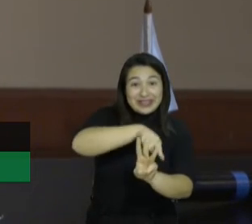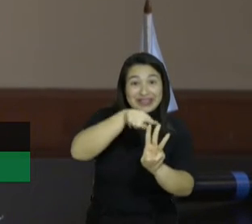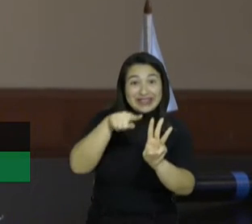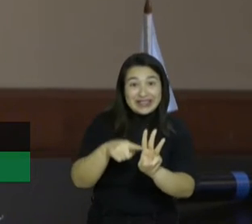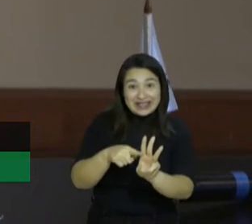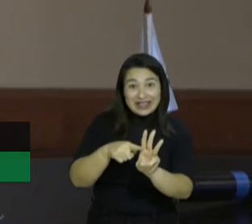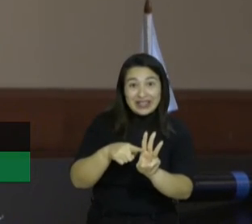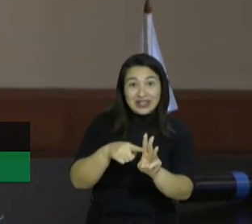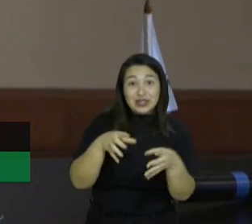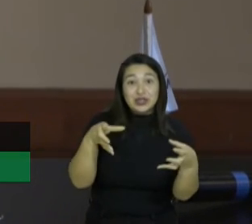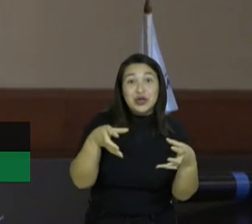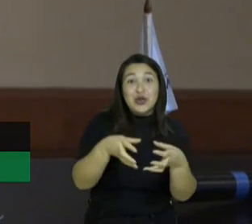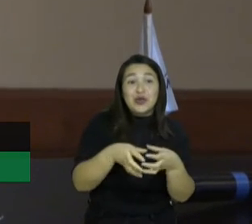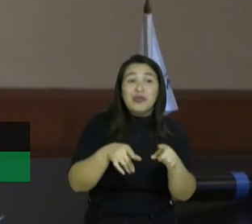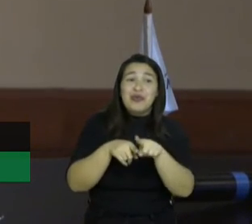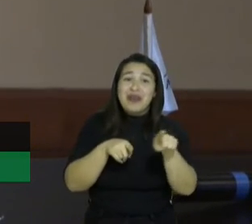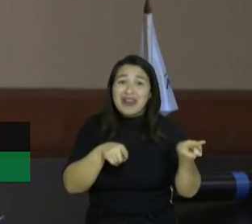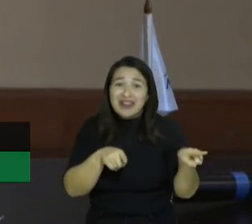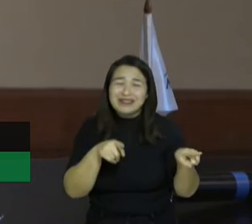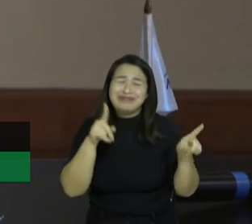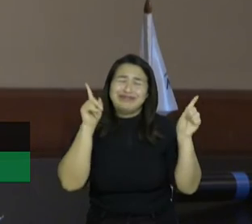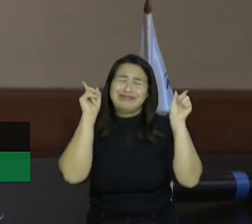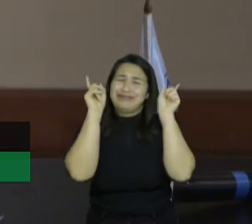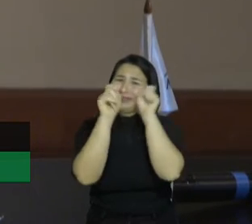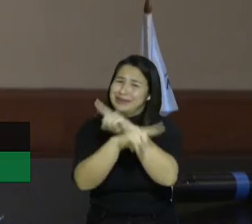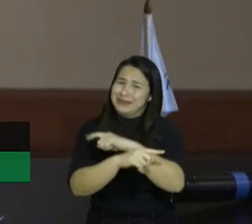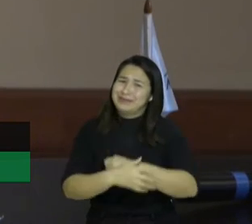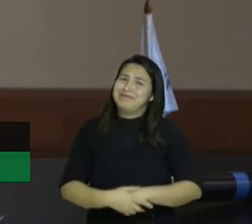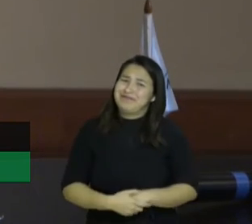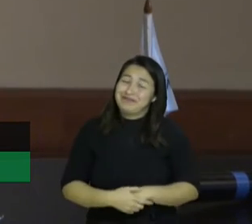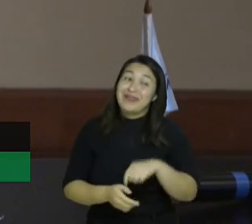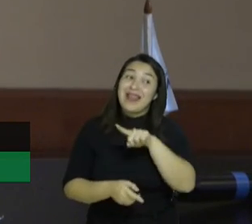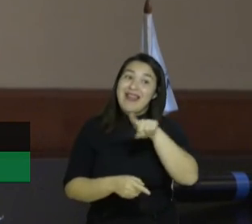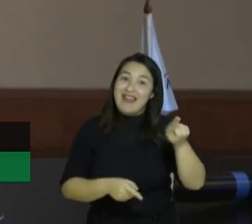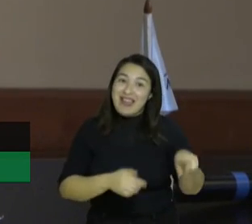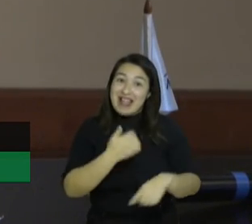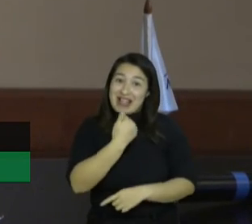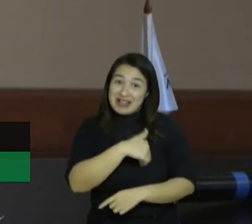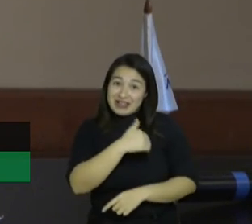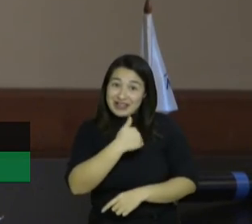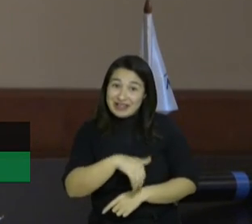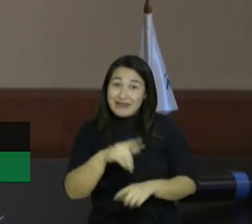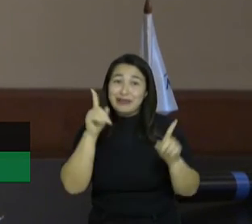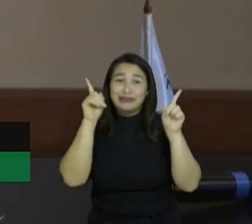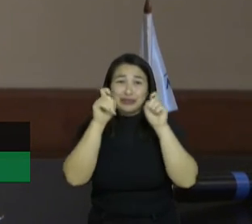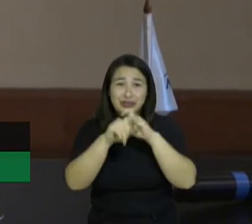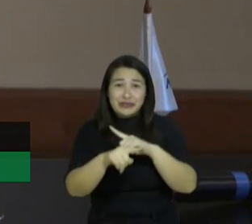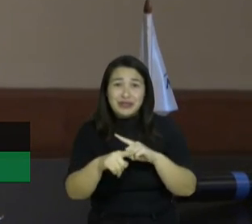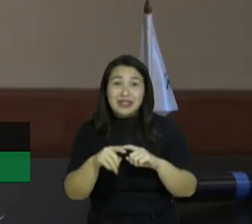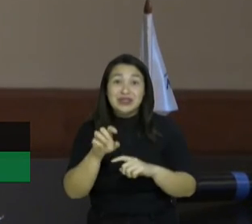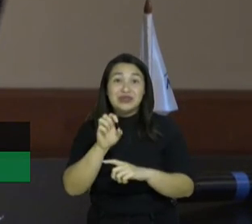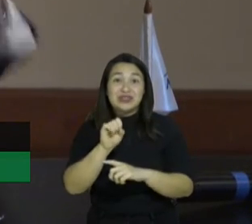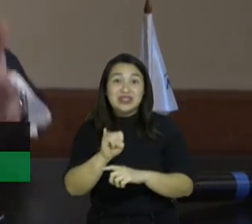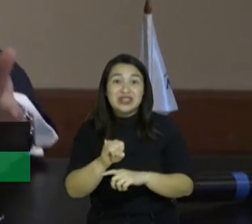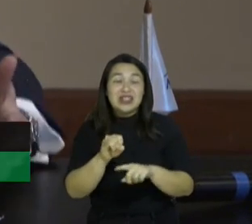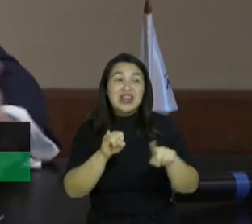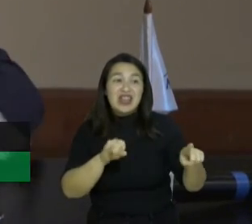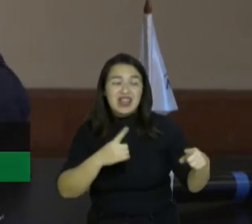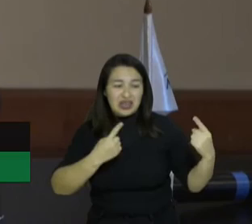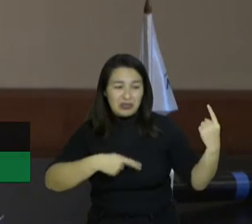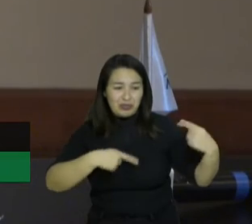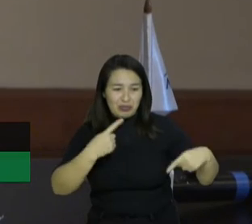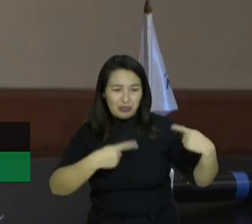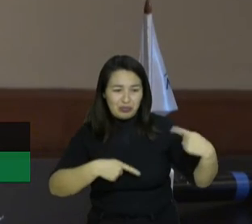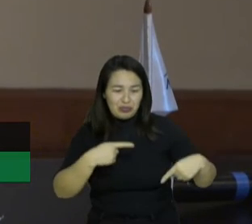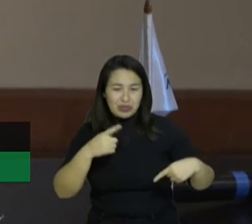hermanitos é muito difícil e alguns Hermanos são muitos difíceis e dependendo da coloração política se no Brasil à